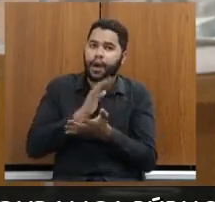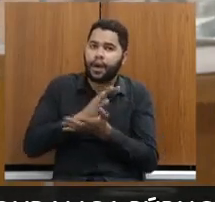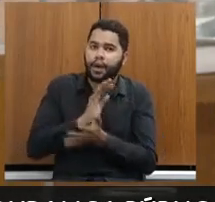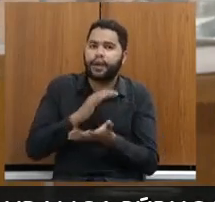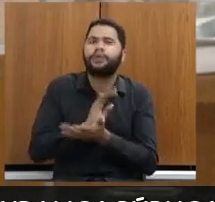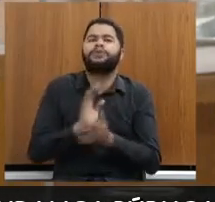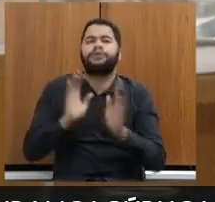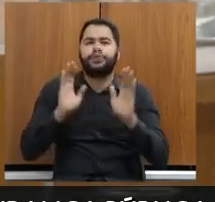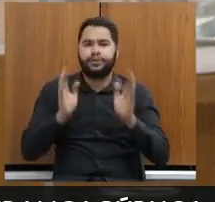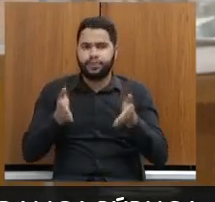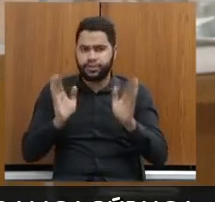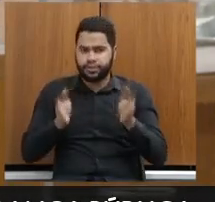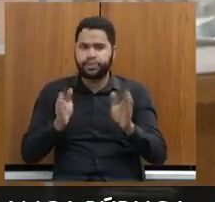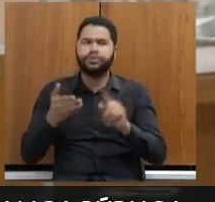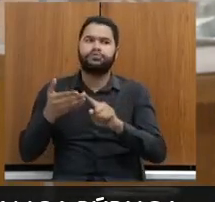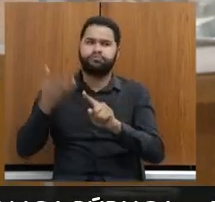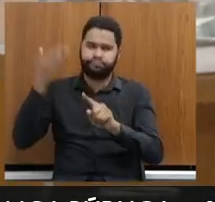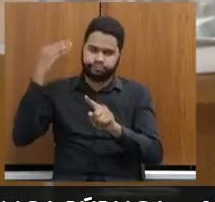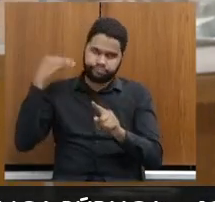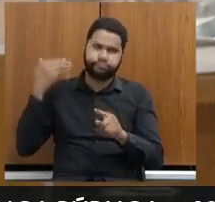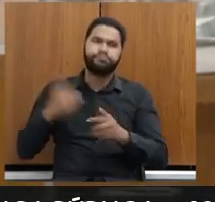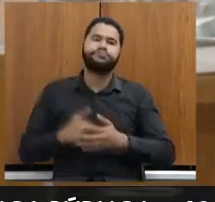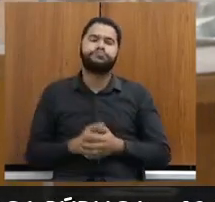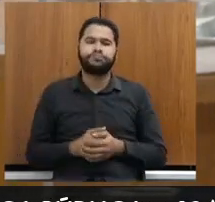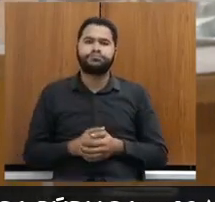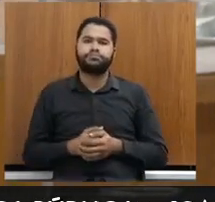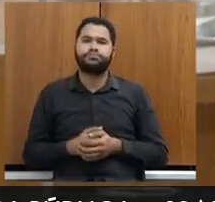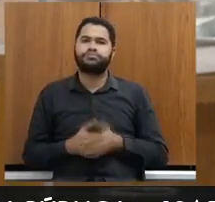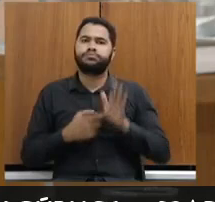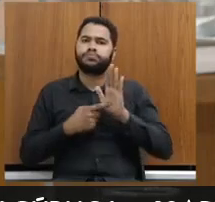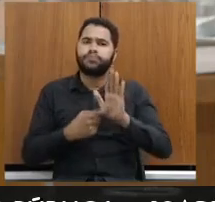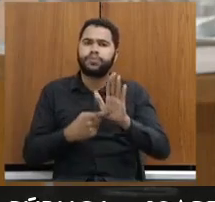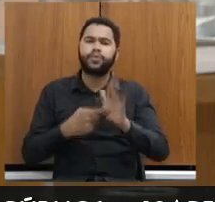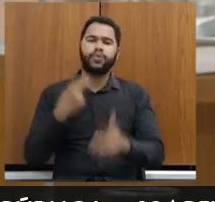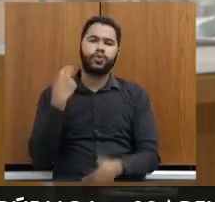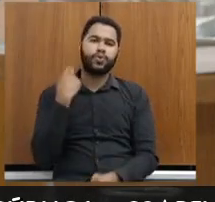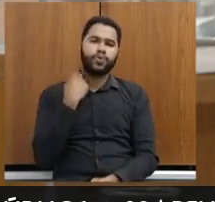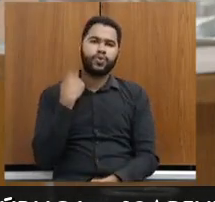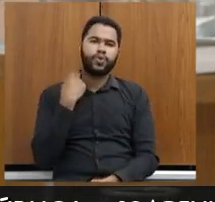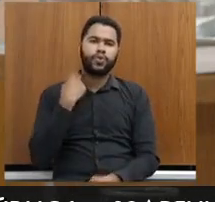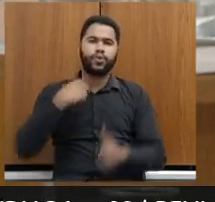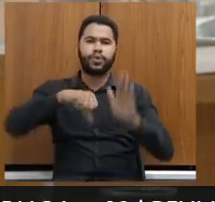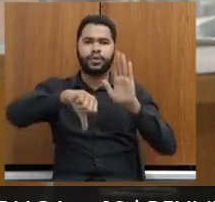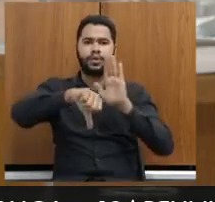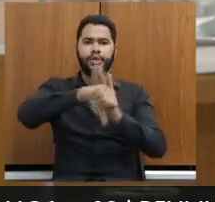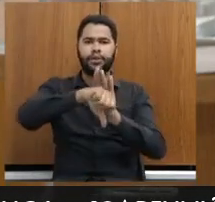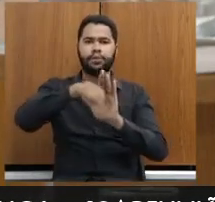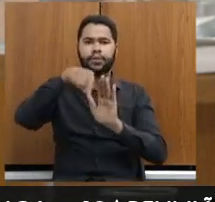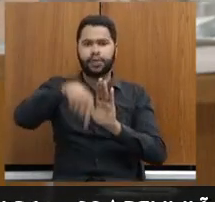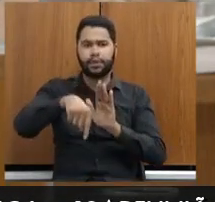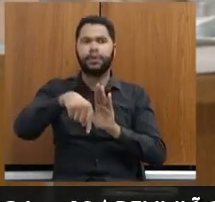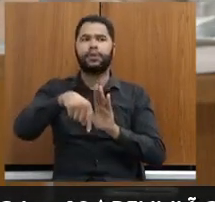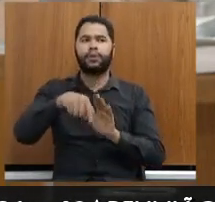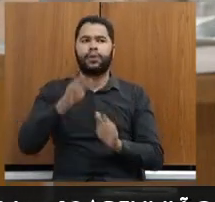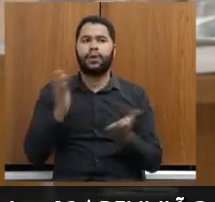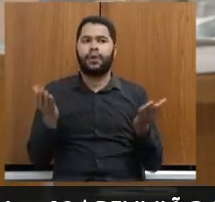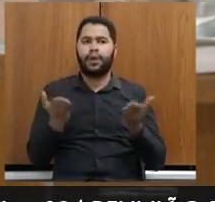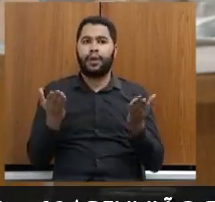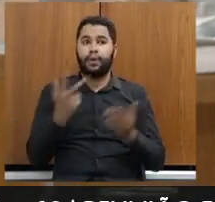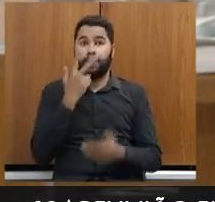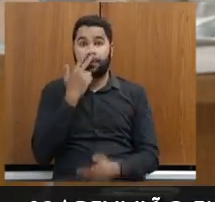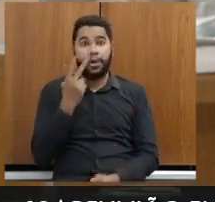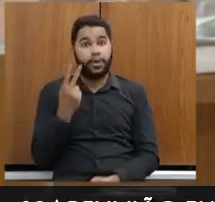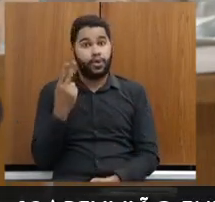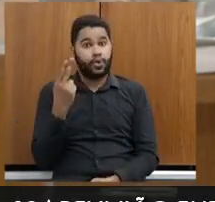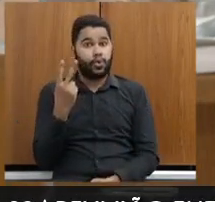já ouvi uma definição do juiz criminal daquela Comarca de um deles que agora parece que